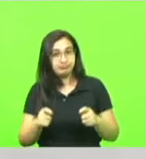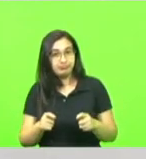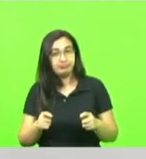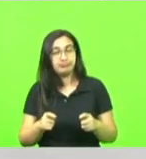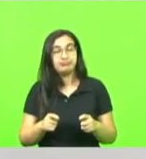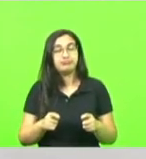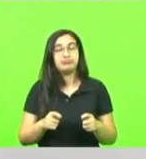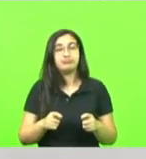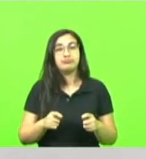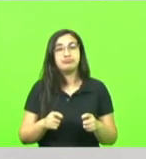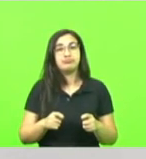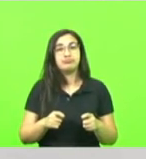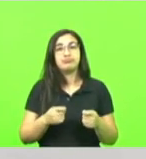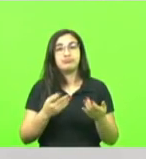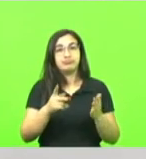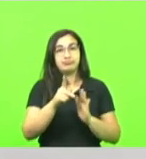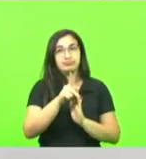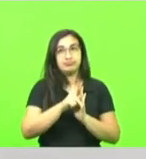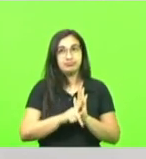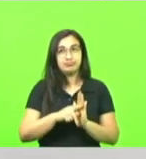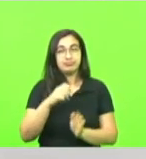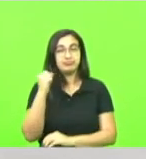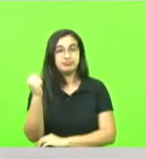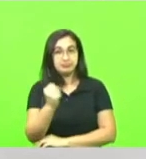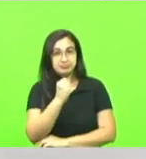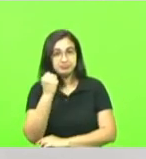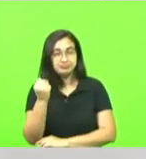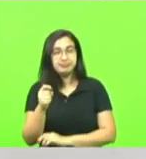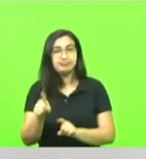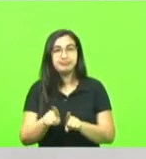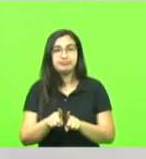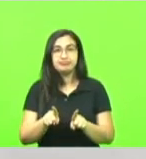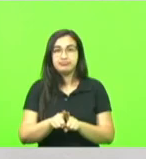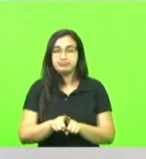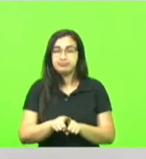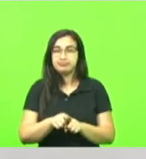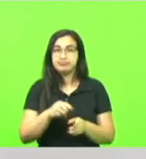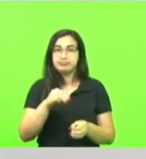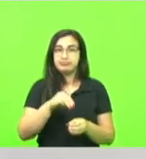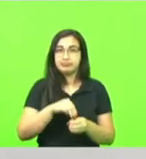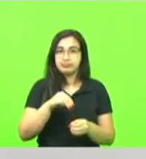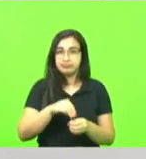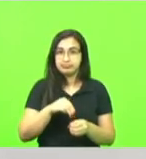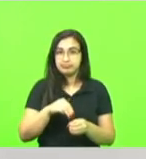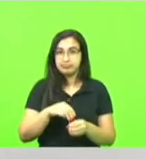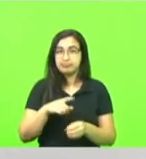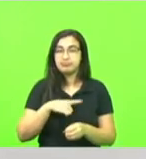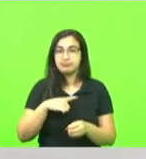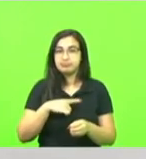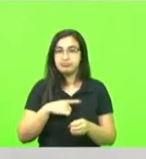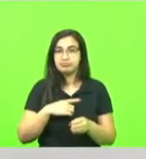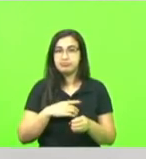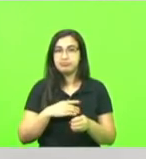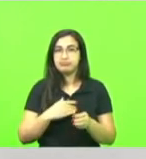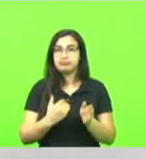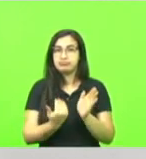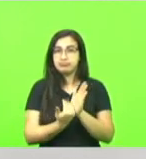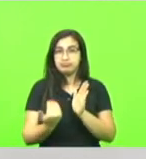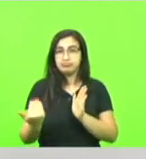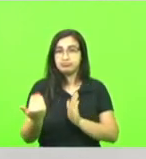projeto será um sucesso, como também o município vai ter um crescimento